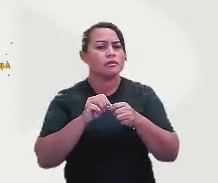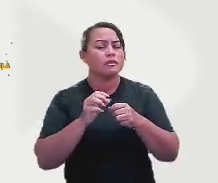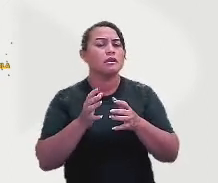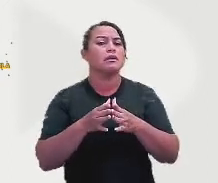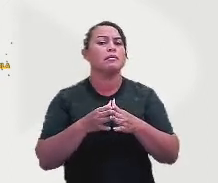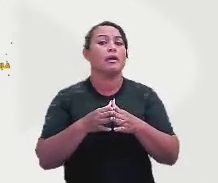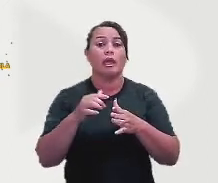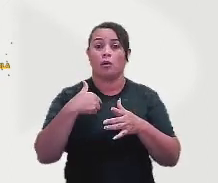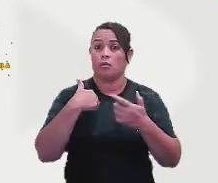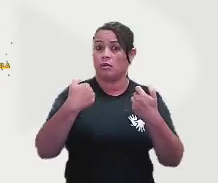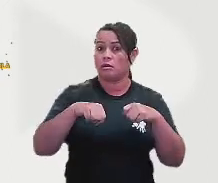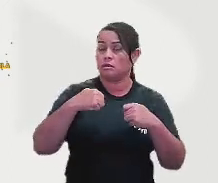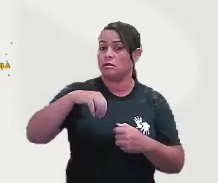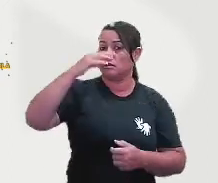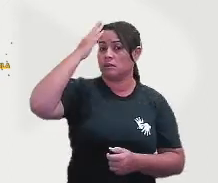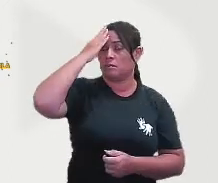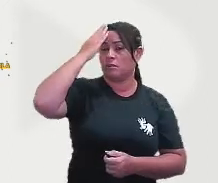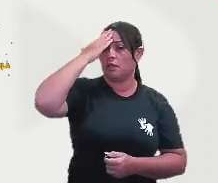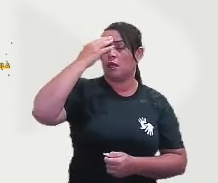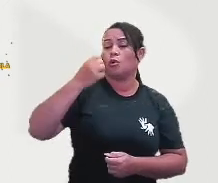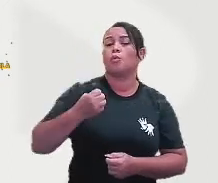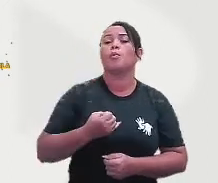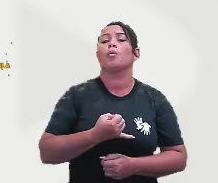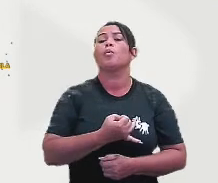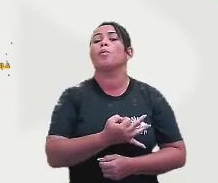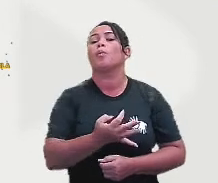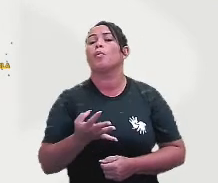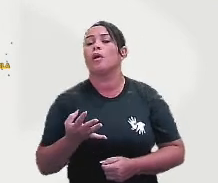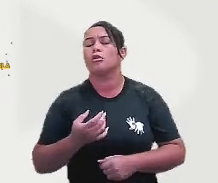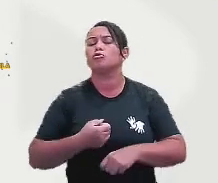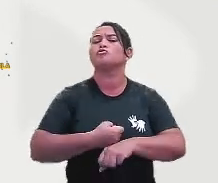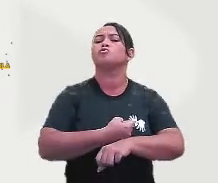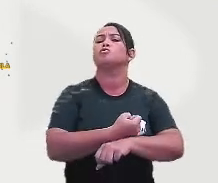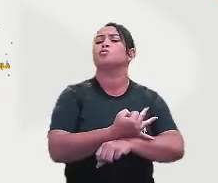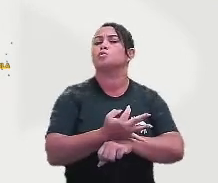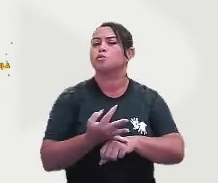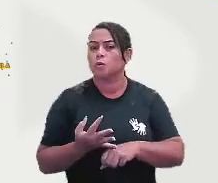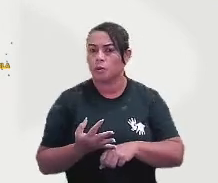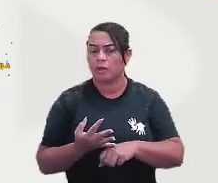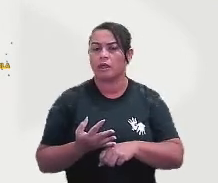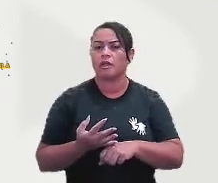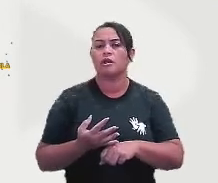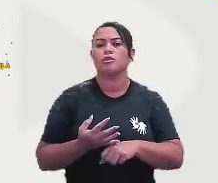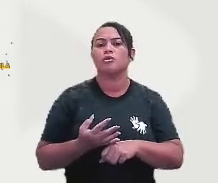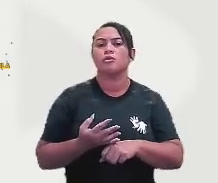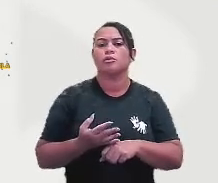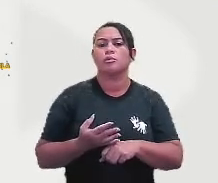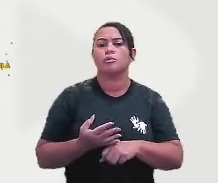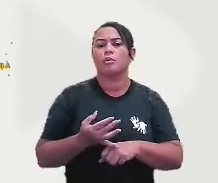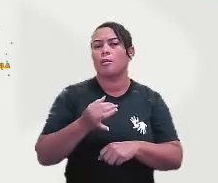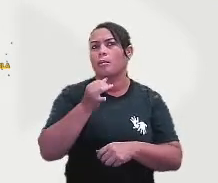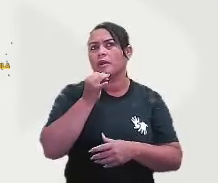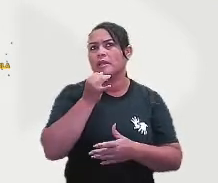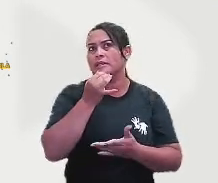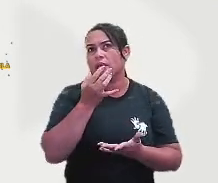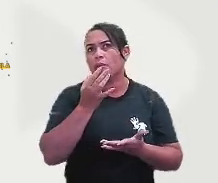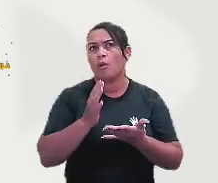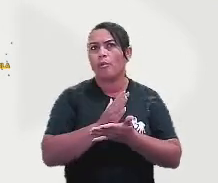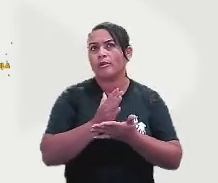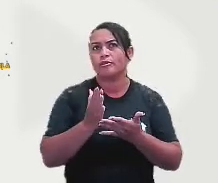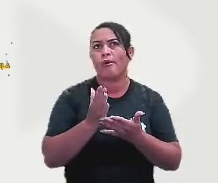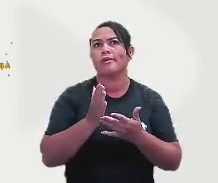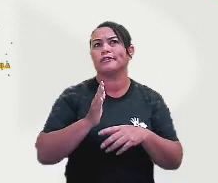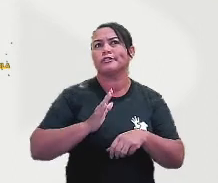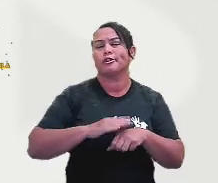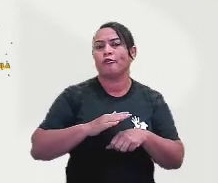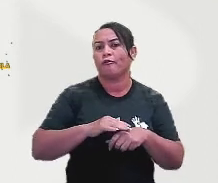né? Eu preciso saber a duração do tempo que eu gasto para determinado fato, determinada